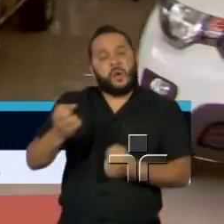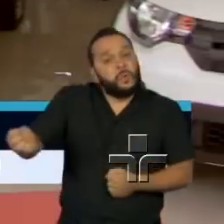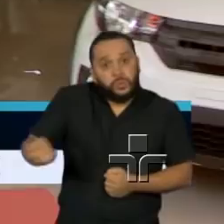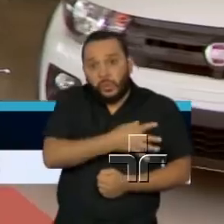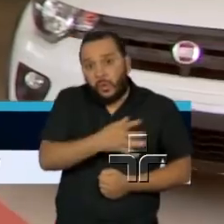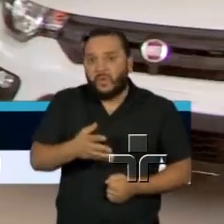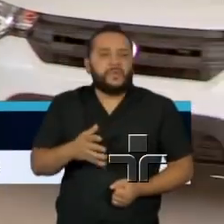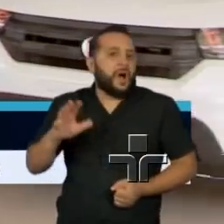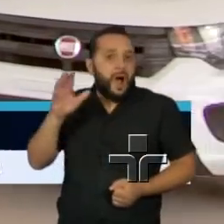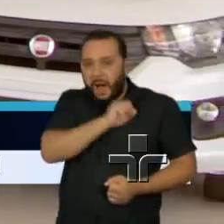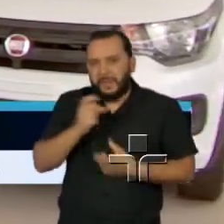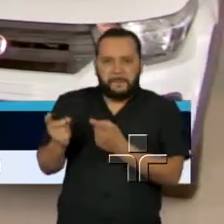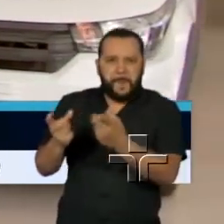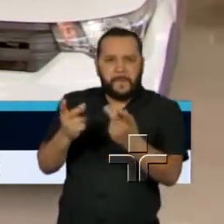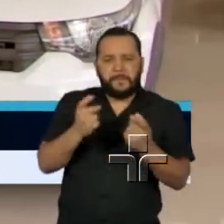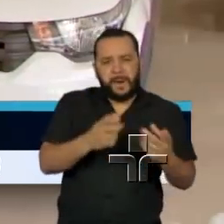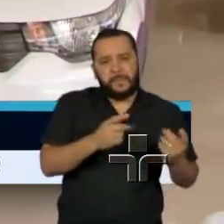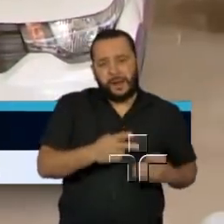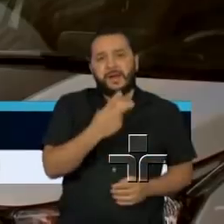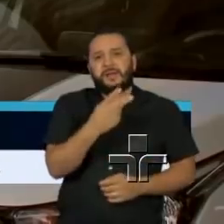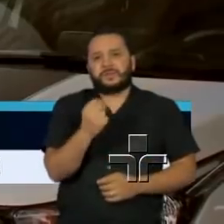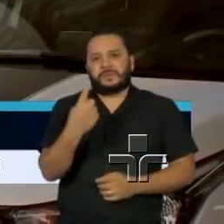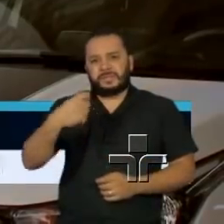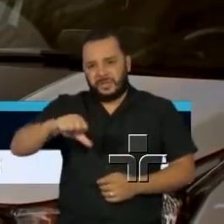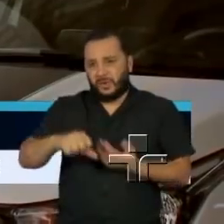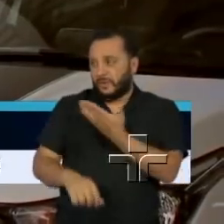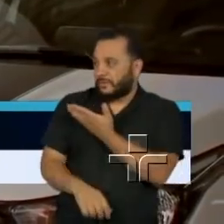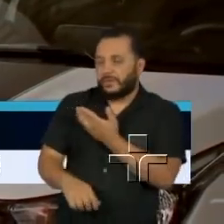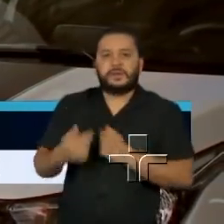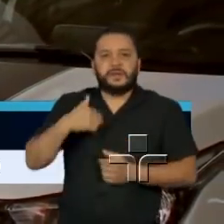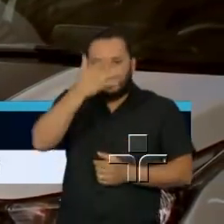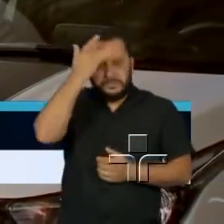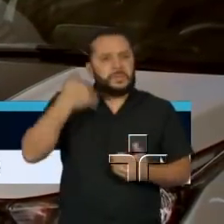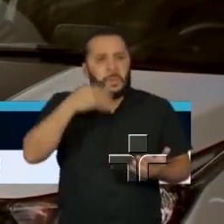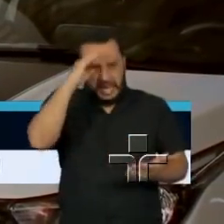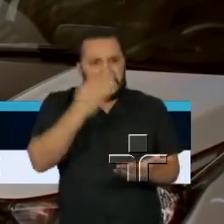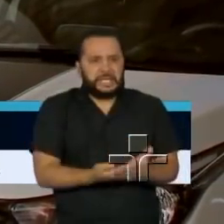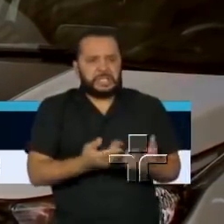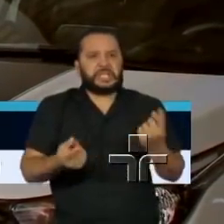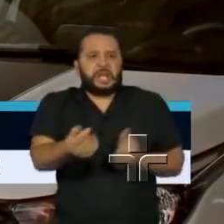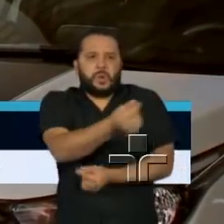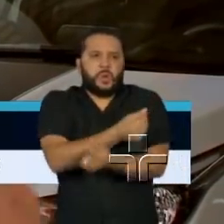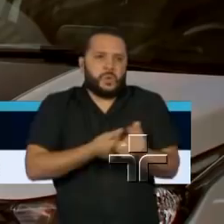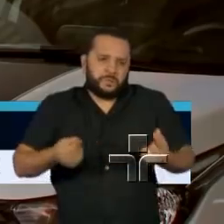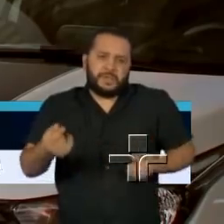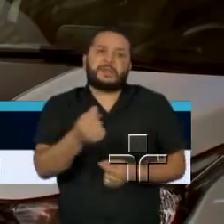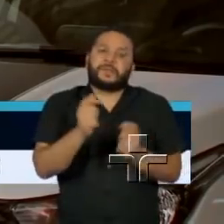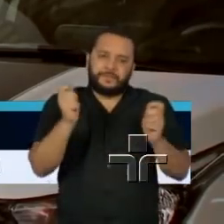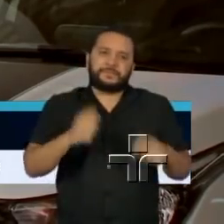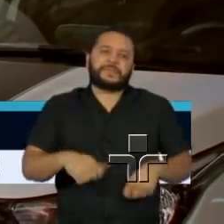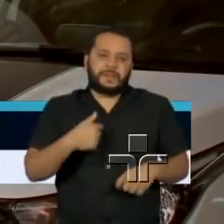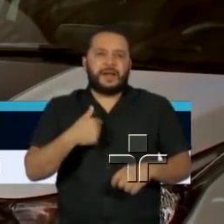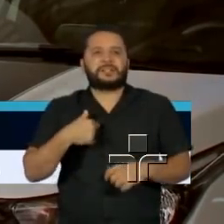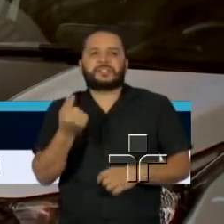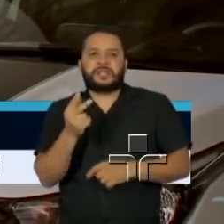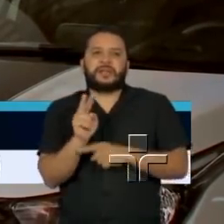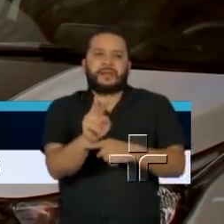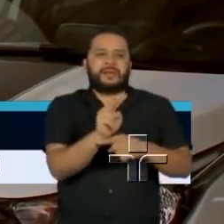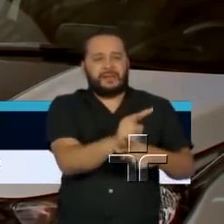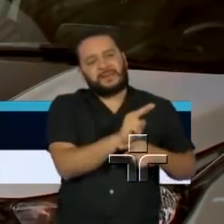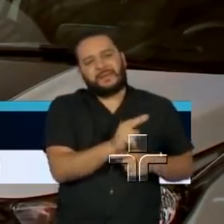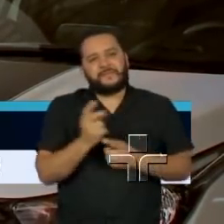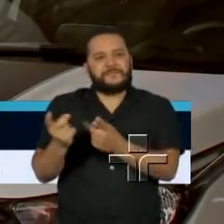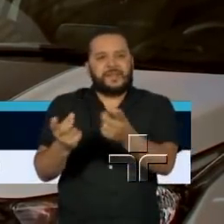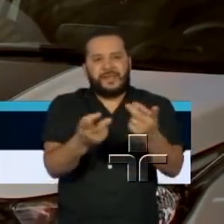nesta concessionária em São Paulo em 2019. O consumidor está mais confiante na economia, gerando mais crédito, gerando mais vendas.